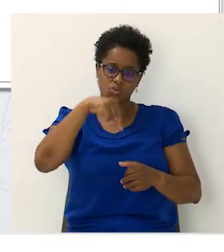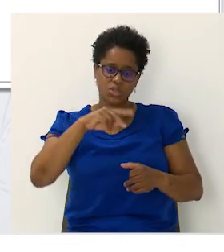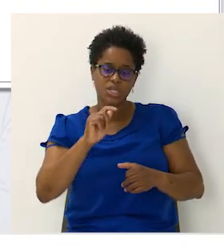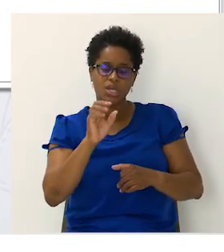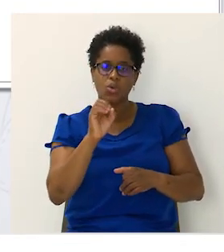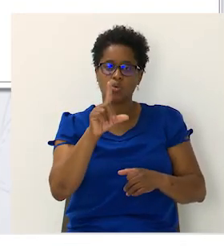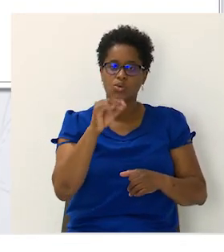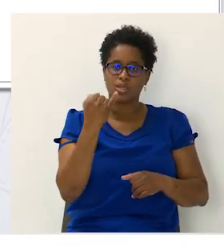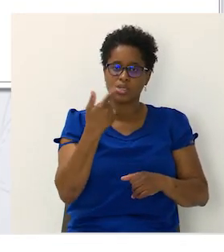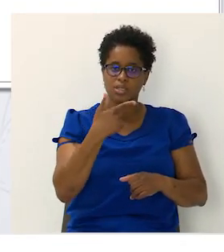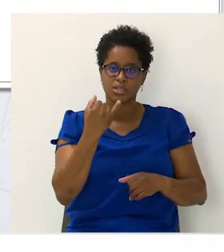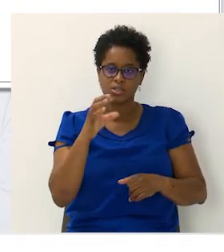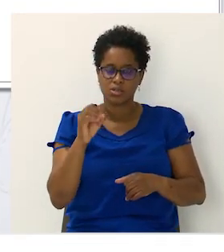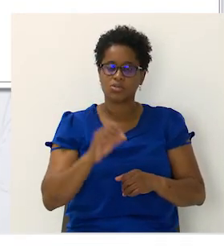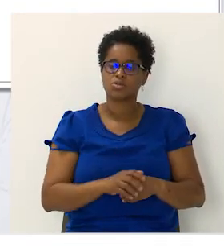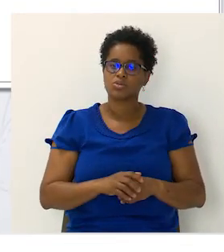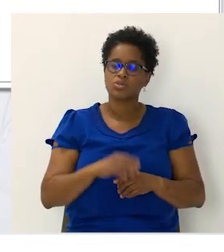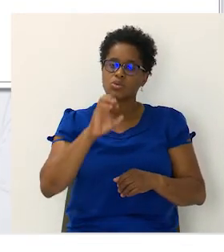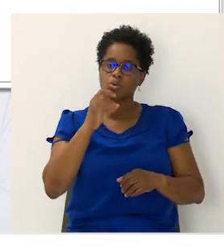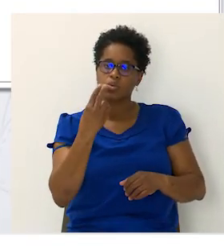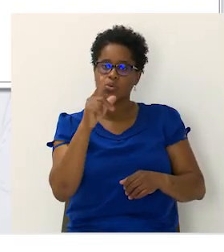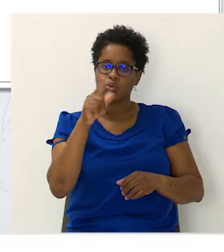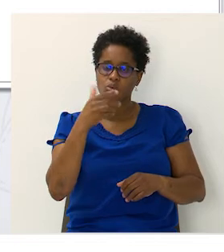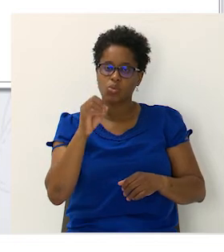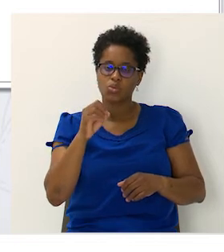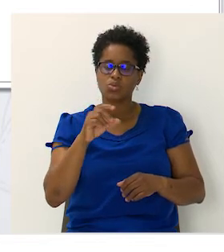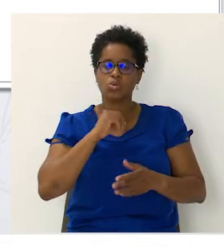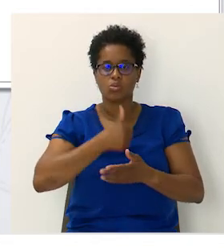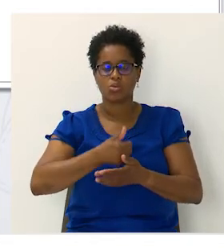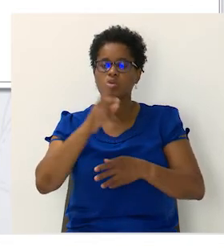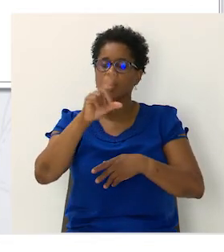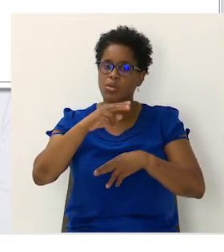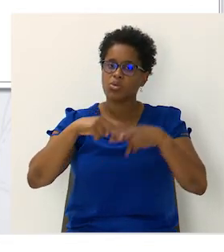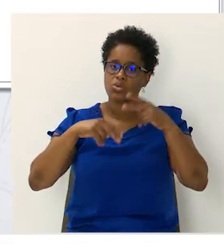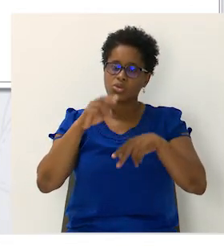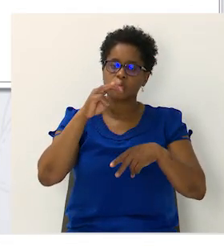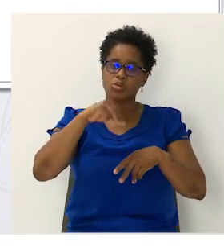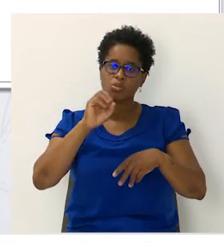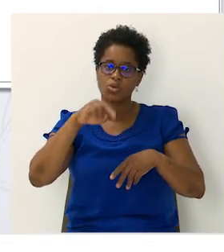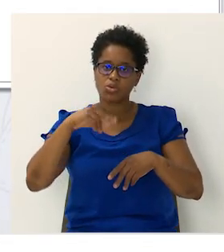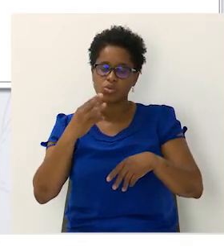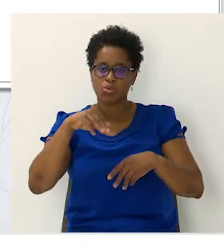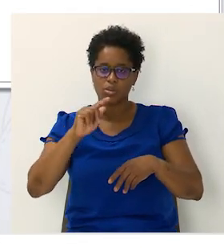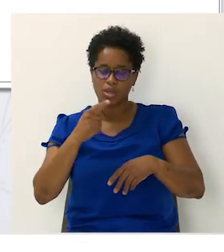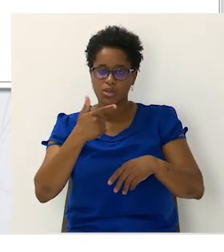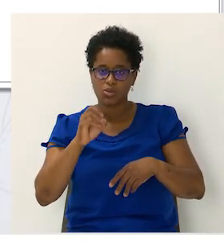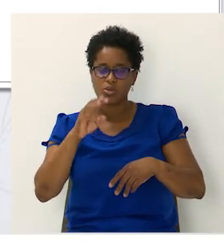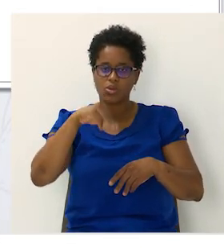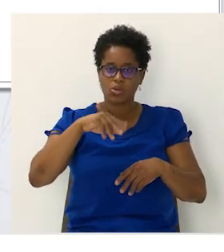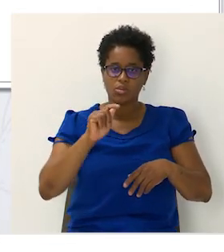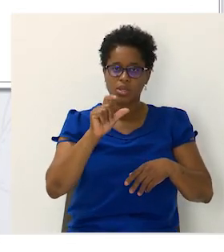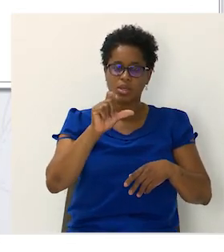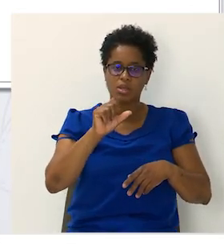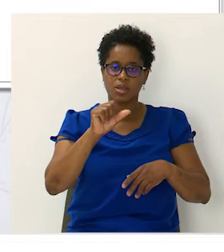Neolítico, culto aos mortos, sendo por isso construíram monumentos megalíticos.